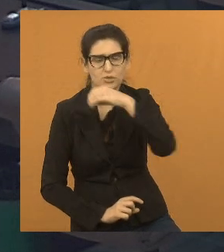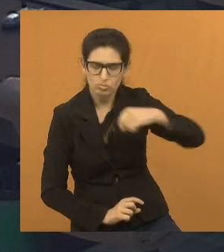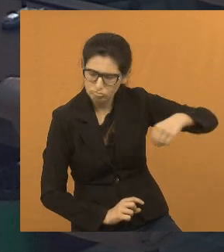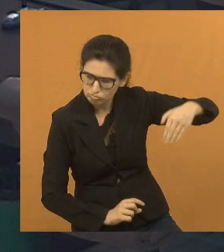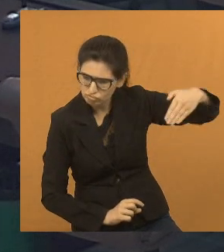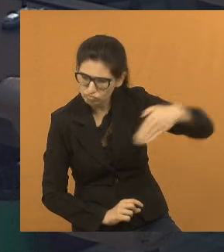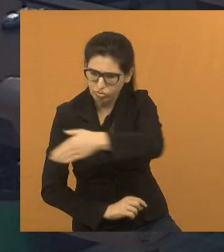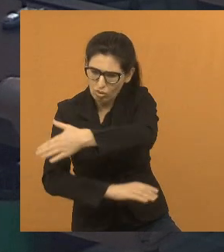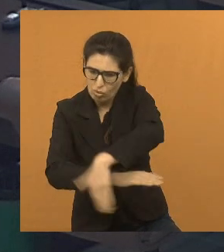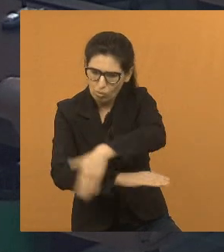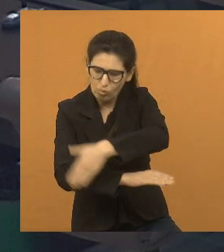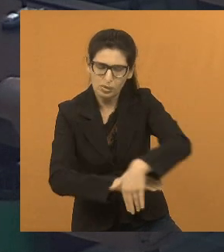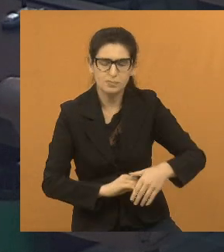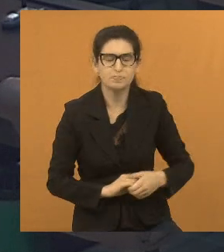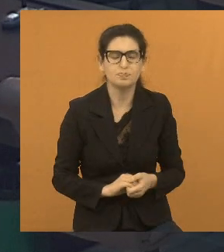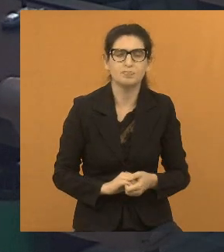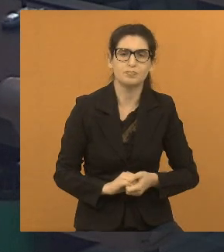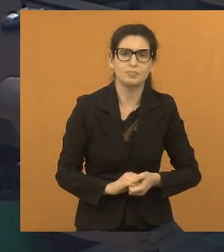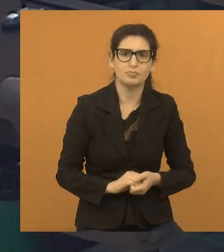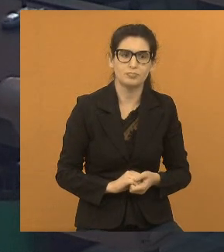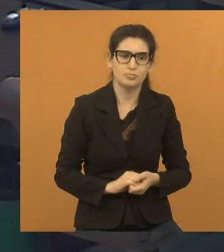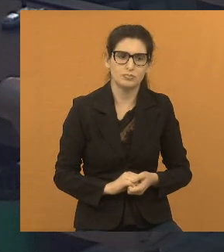Scavone.